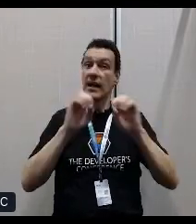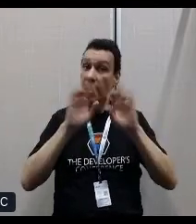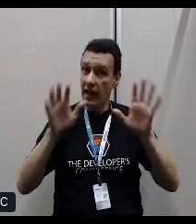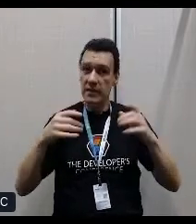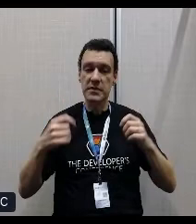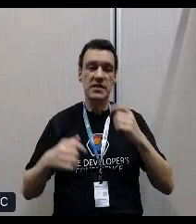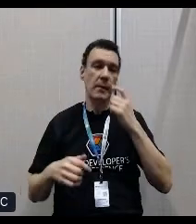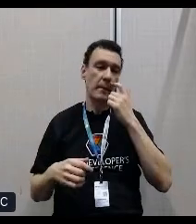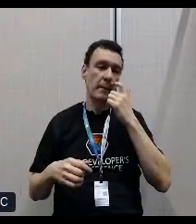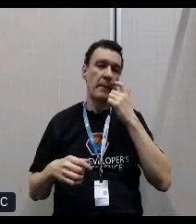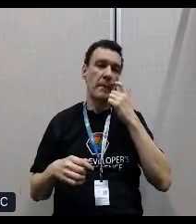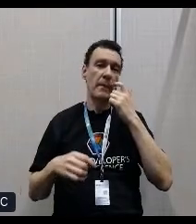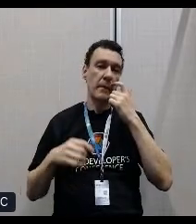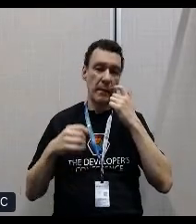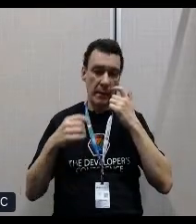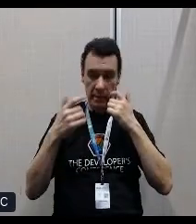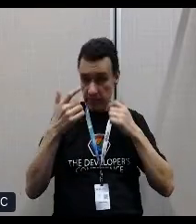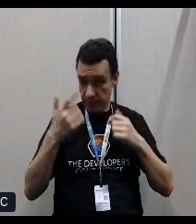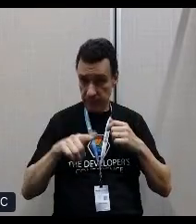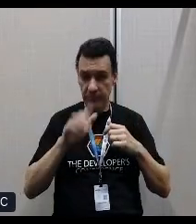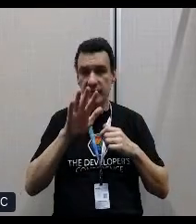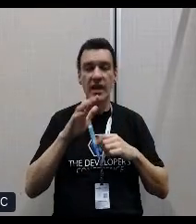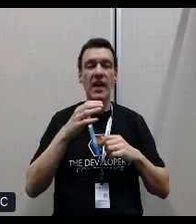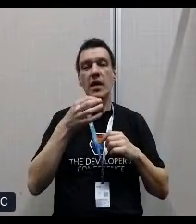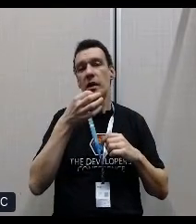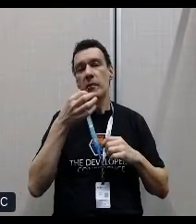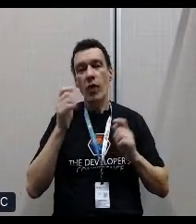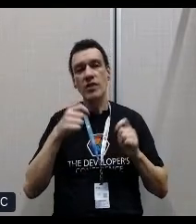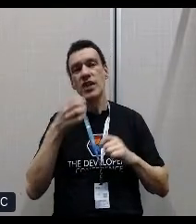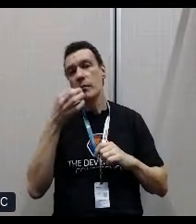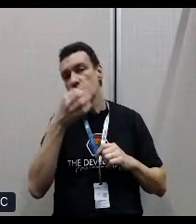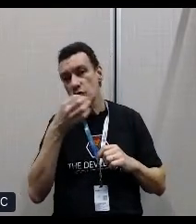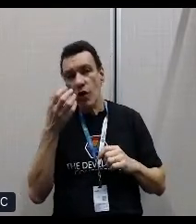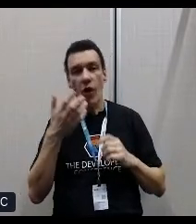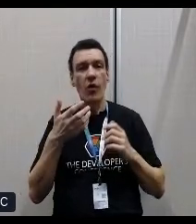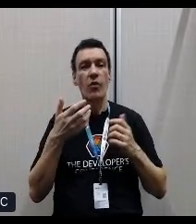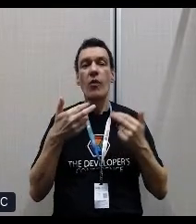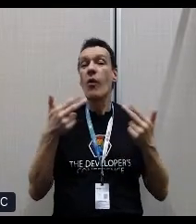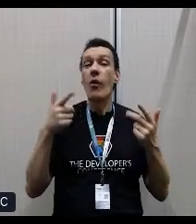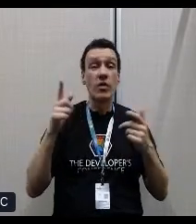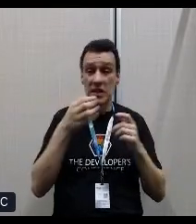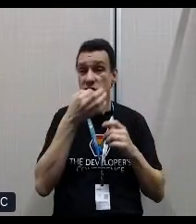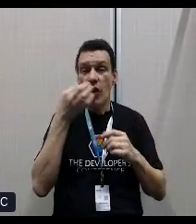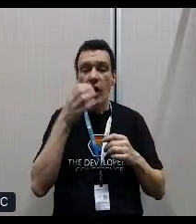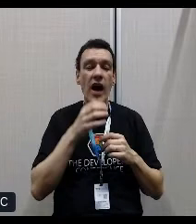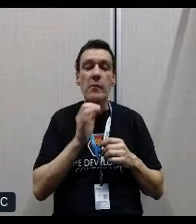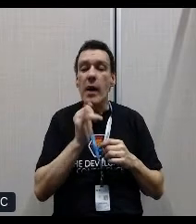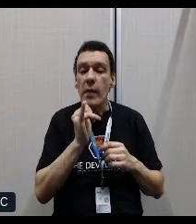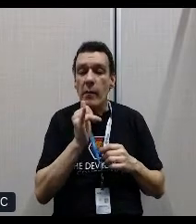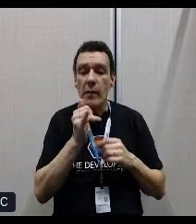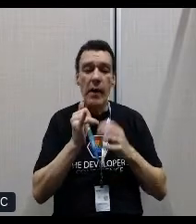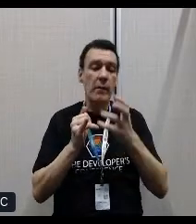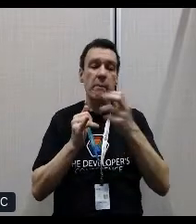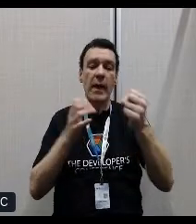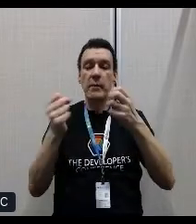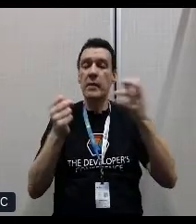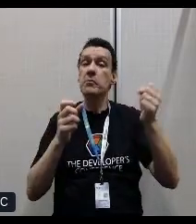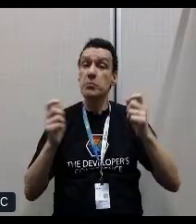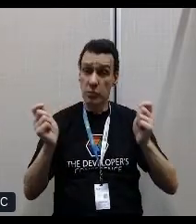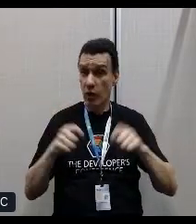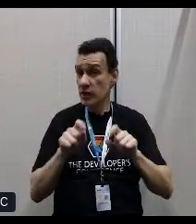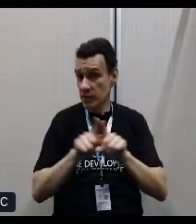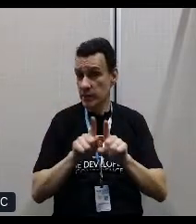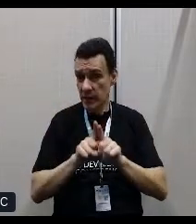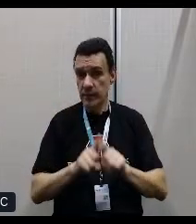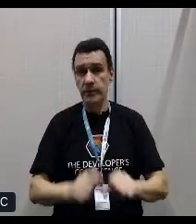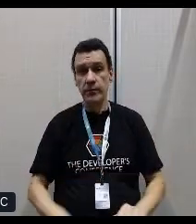a gente pense também em outras formas de acesso. Próximo slide, designer, no título. Então, também os bloquinhos que vão do